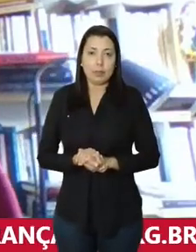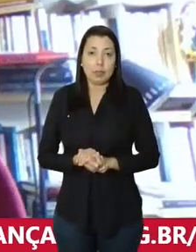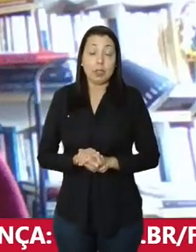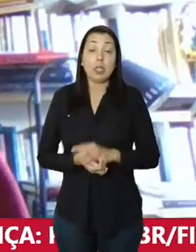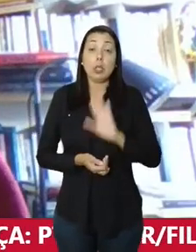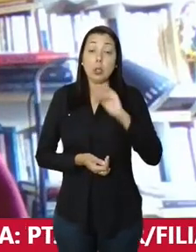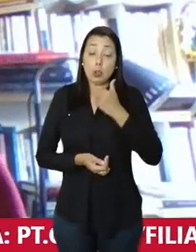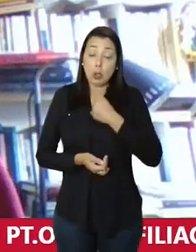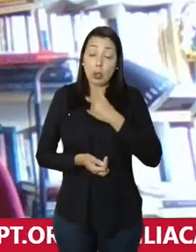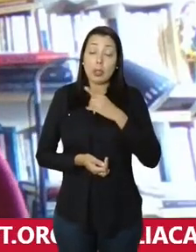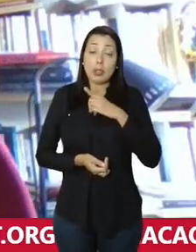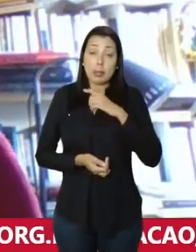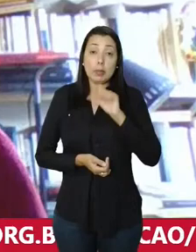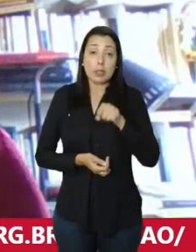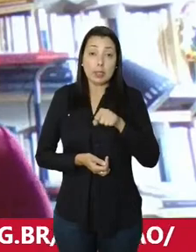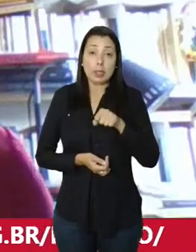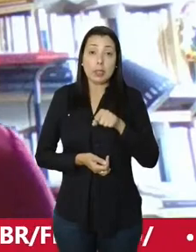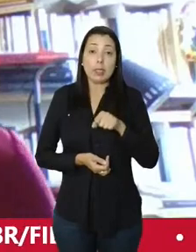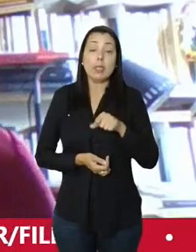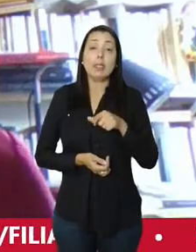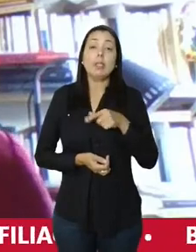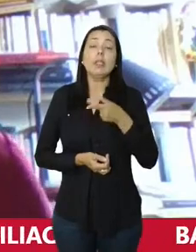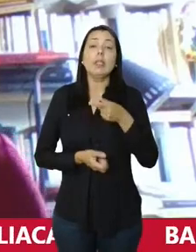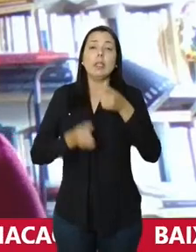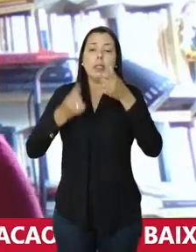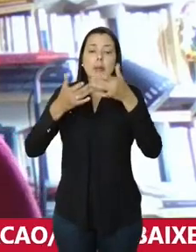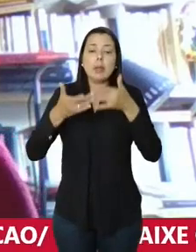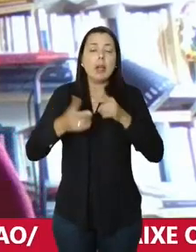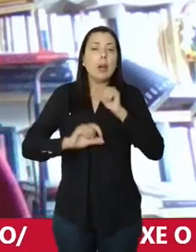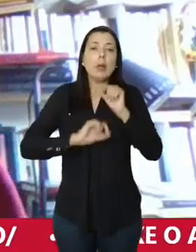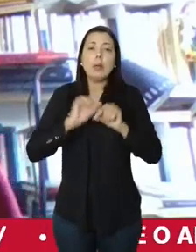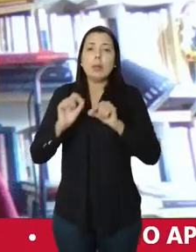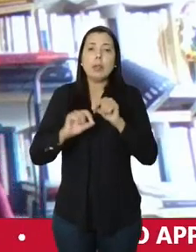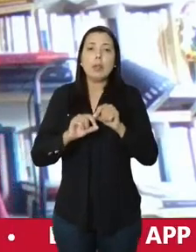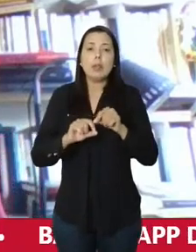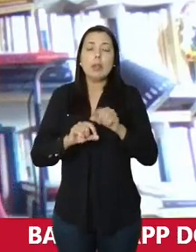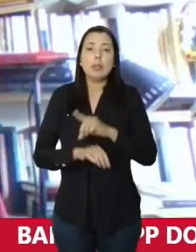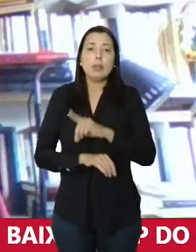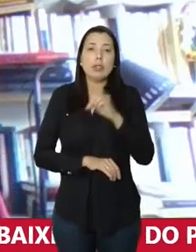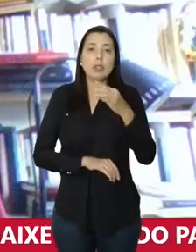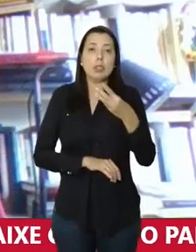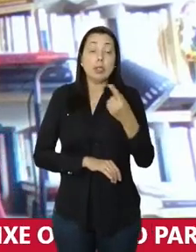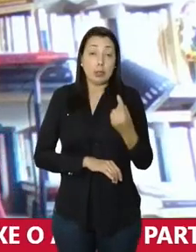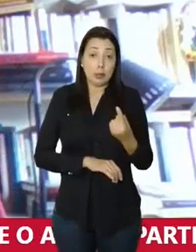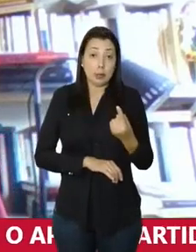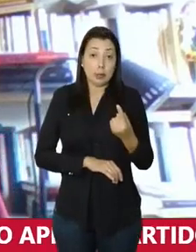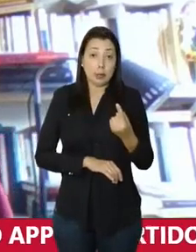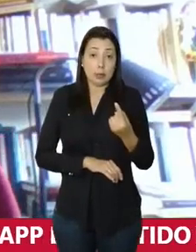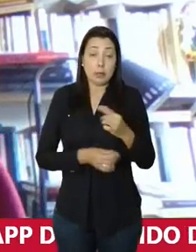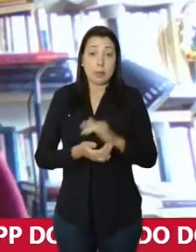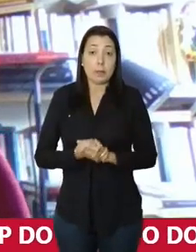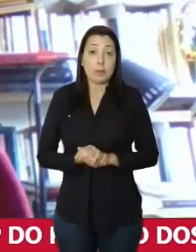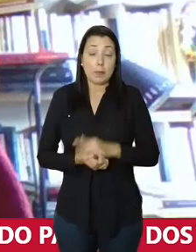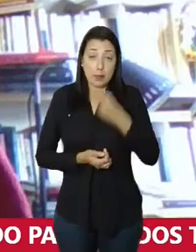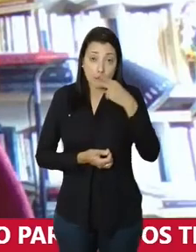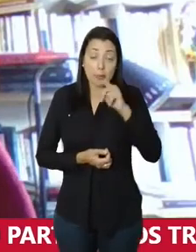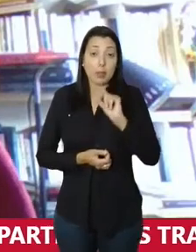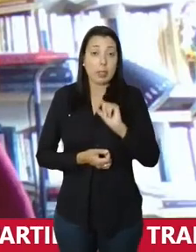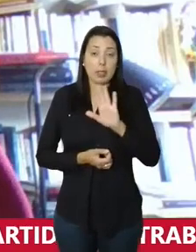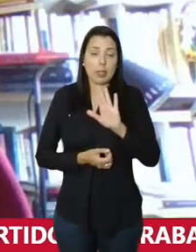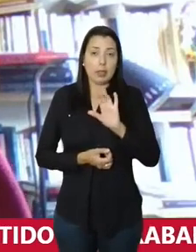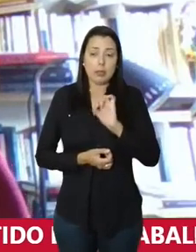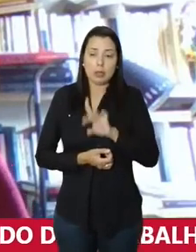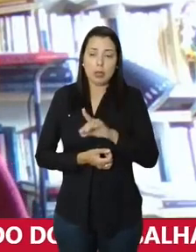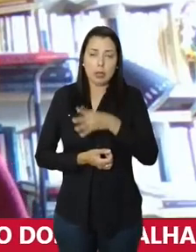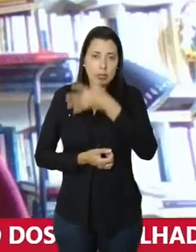mas nós temos que nos manifestarmos nesse dia 31 para que ele não